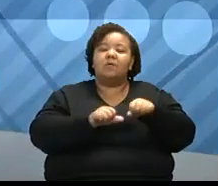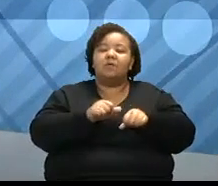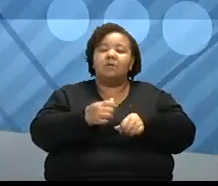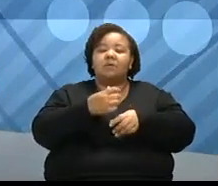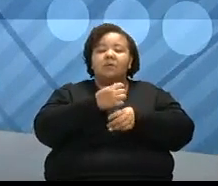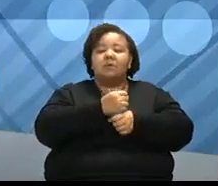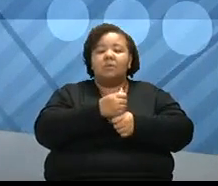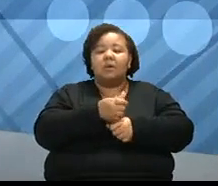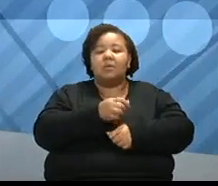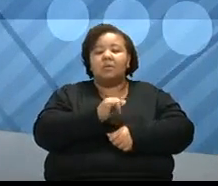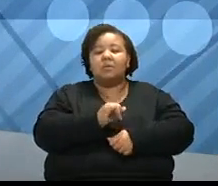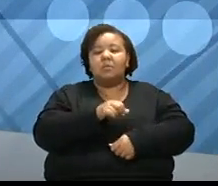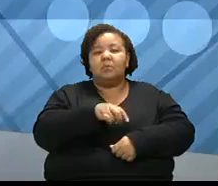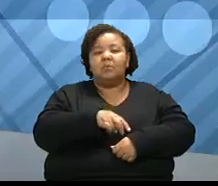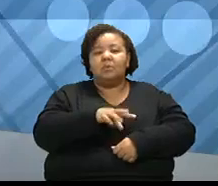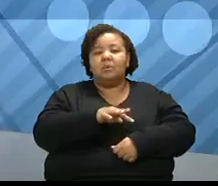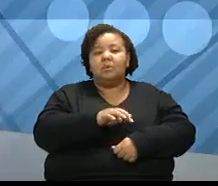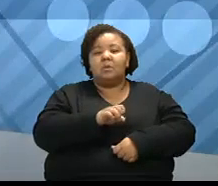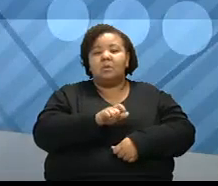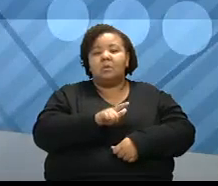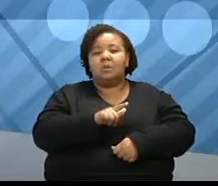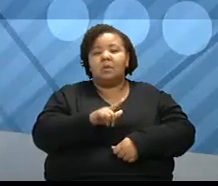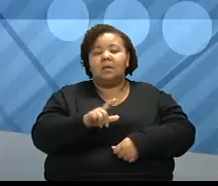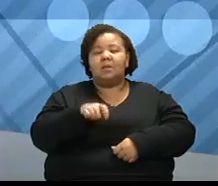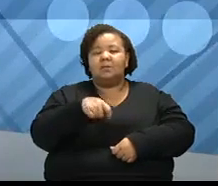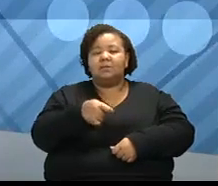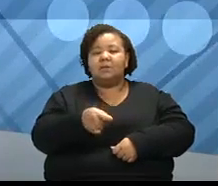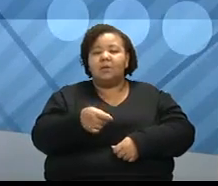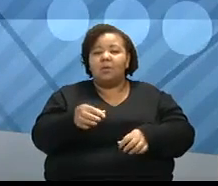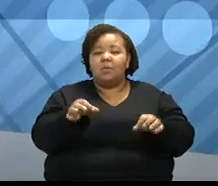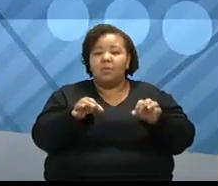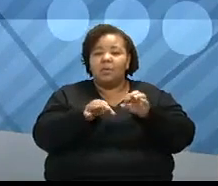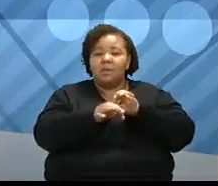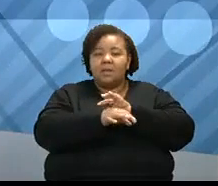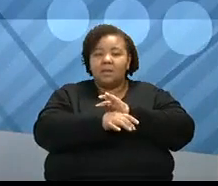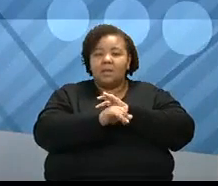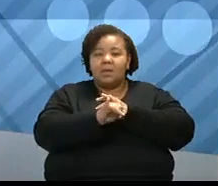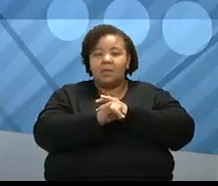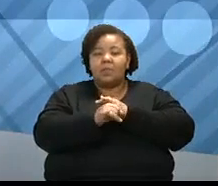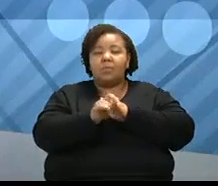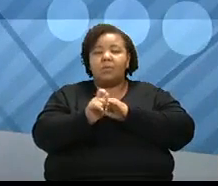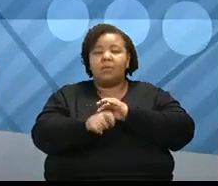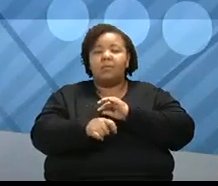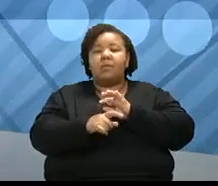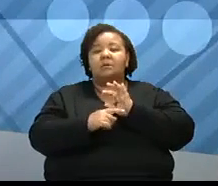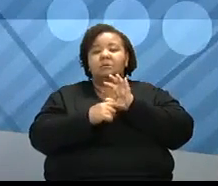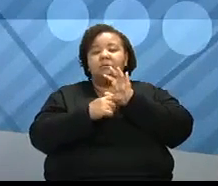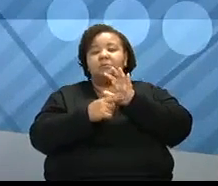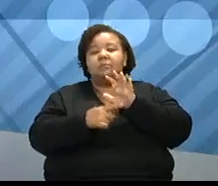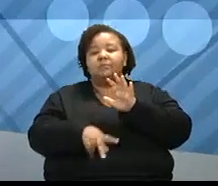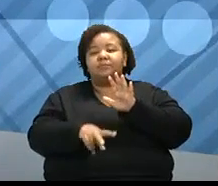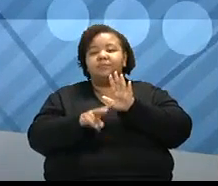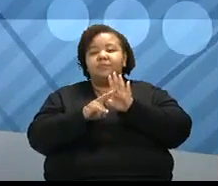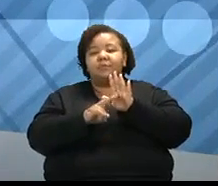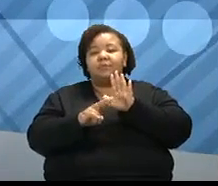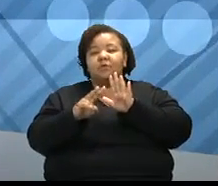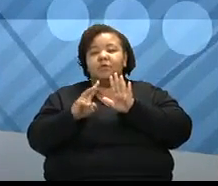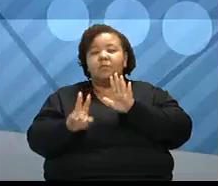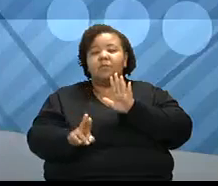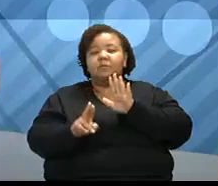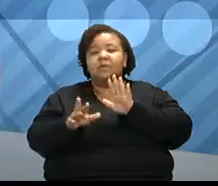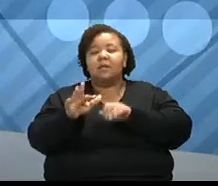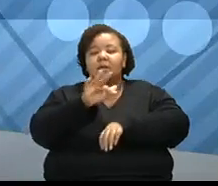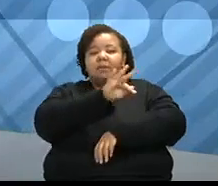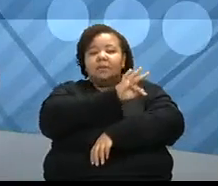de integral, que pode expressar uma área, que pode expressar um volume, e empregar as técnicas que eu já conheço.